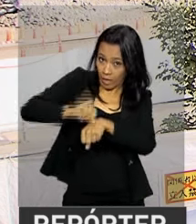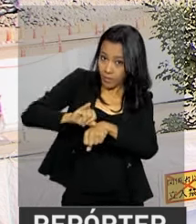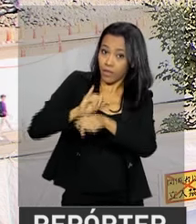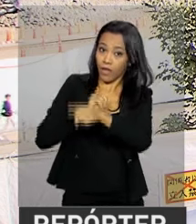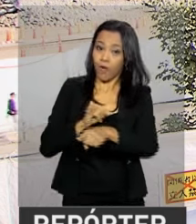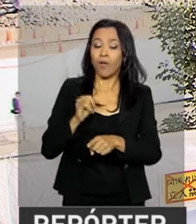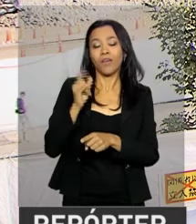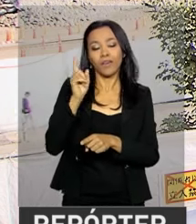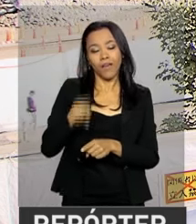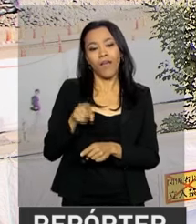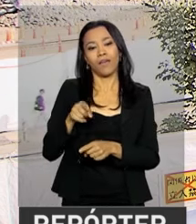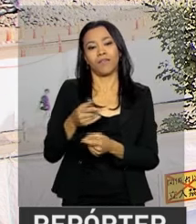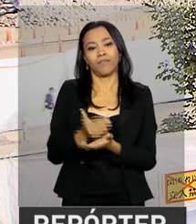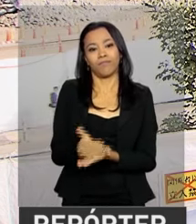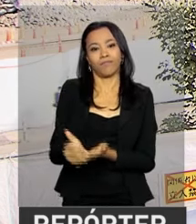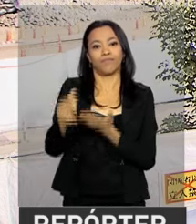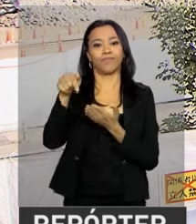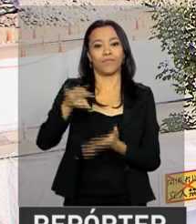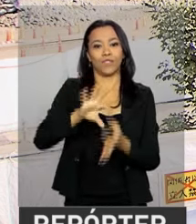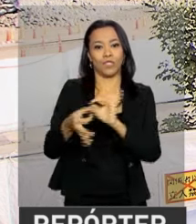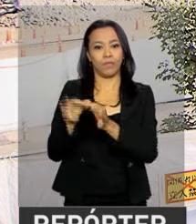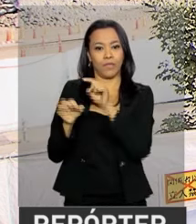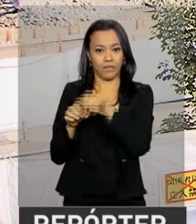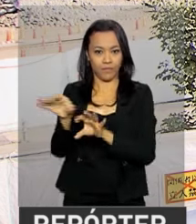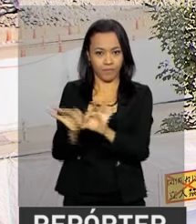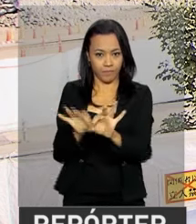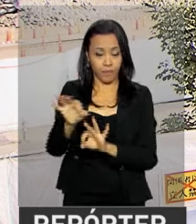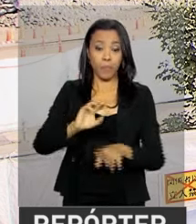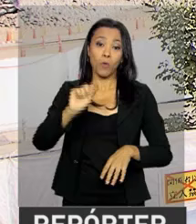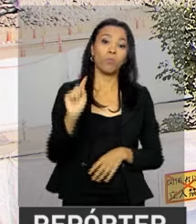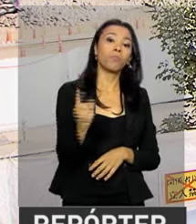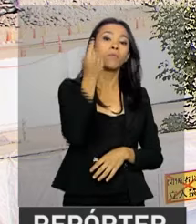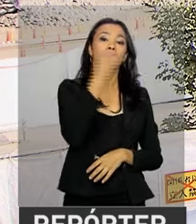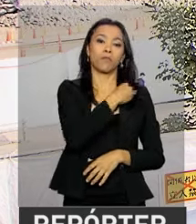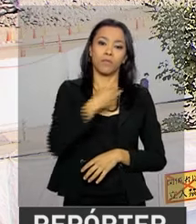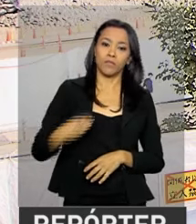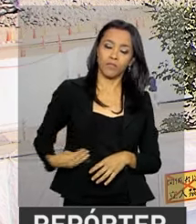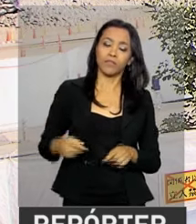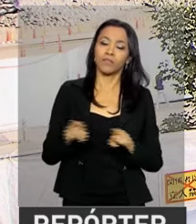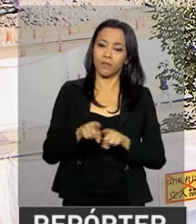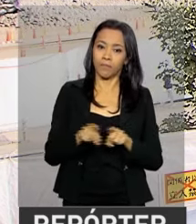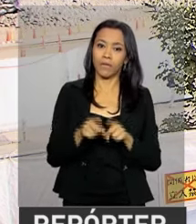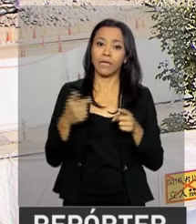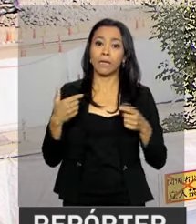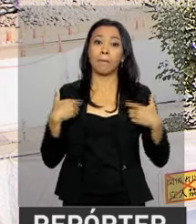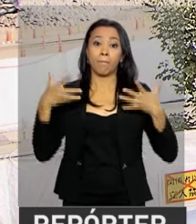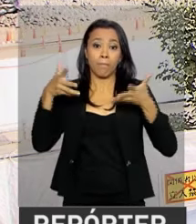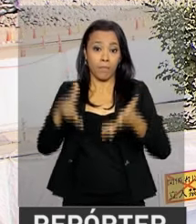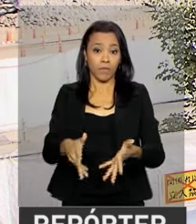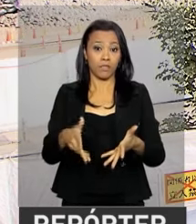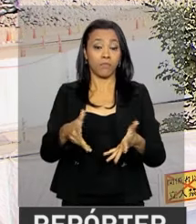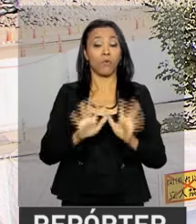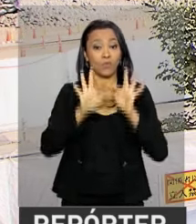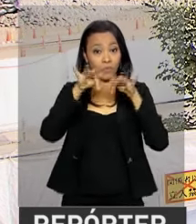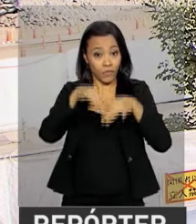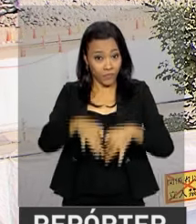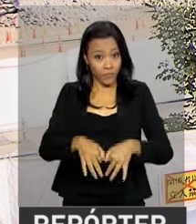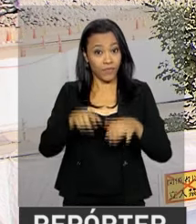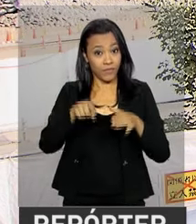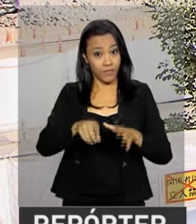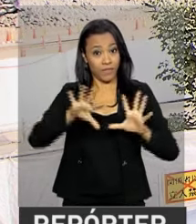para o país asiático o primeiro-ministro japonês shinzo abe também esteve presente no encerramento para